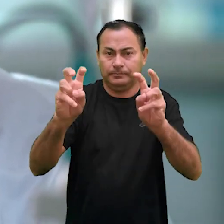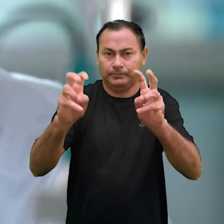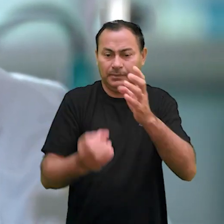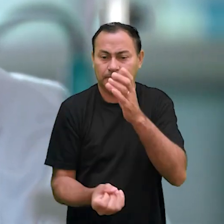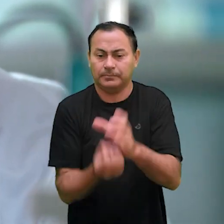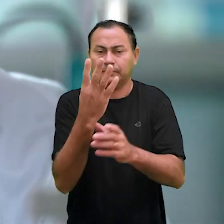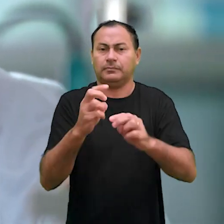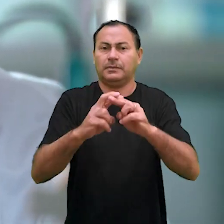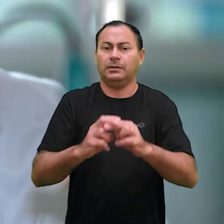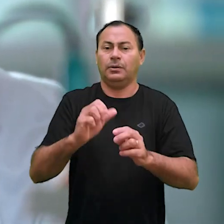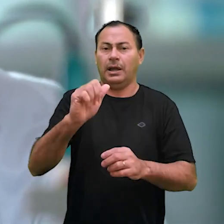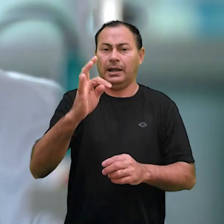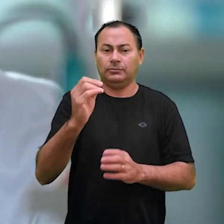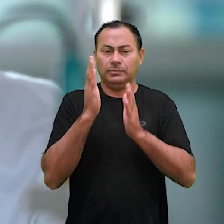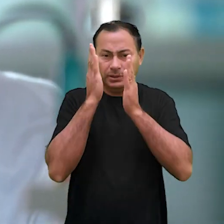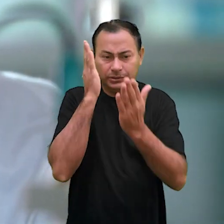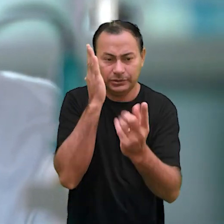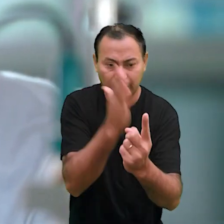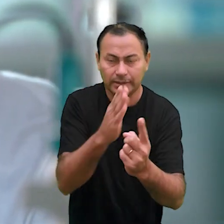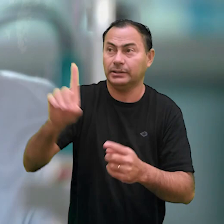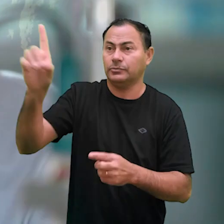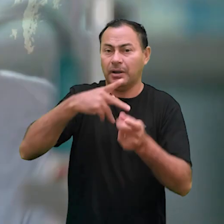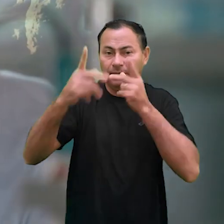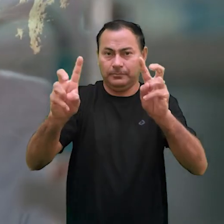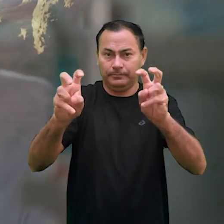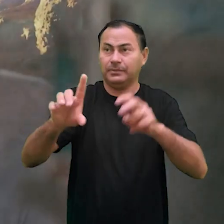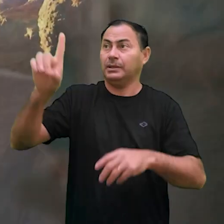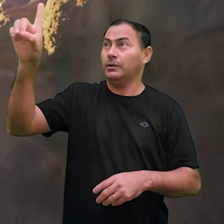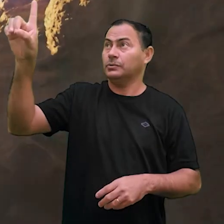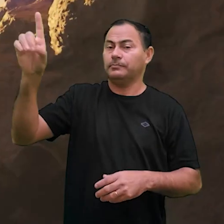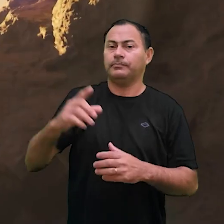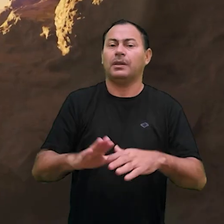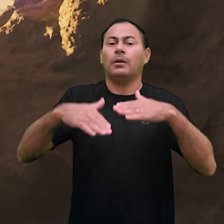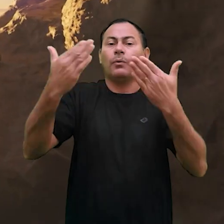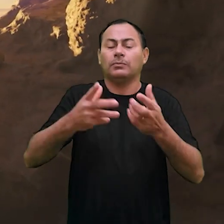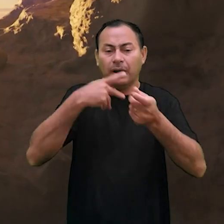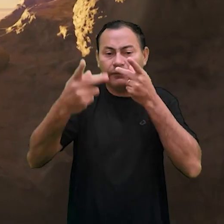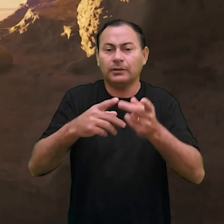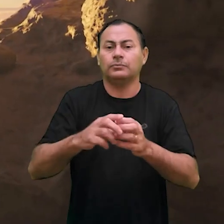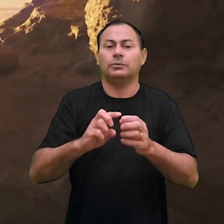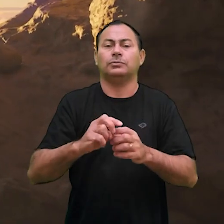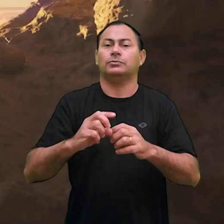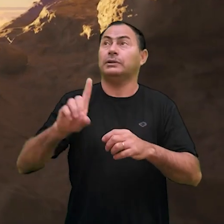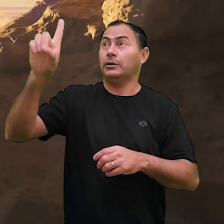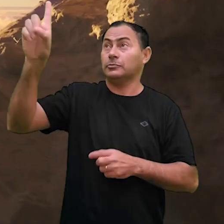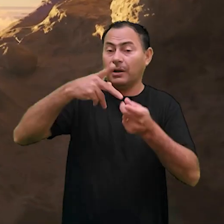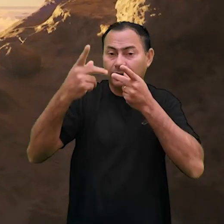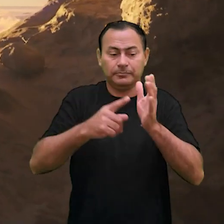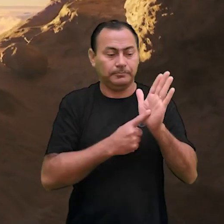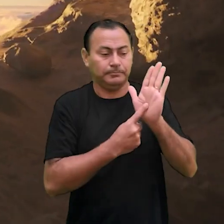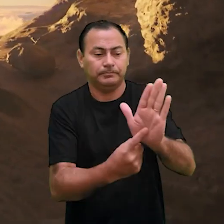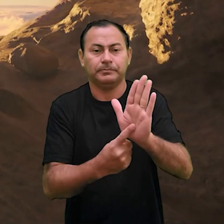Resumindo, quando abordamos o assunto da criação através de um ato direto de Deus, quando falamos sobre o assunto Deus, quando